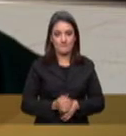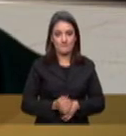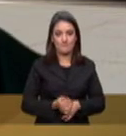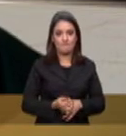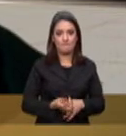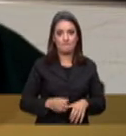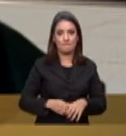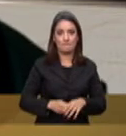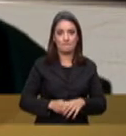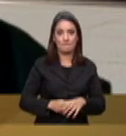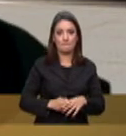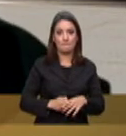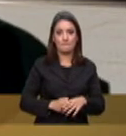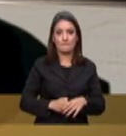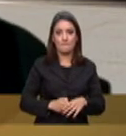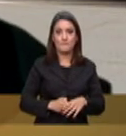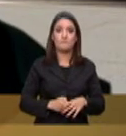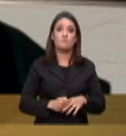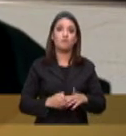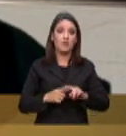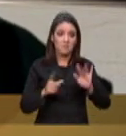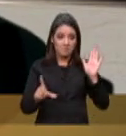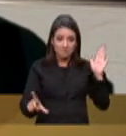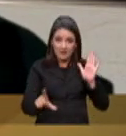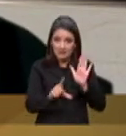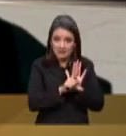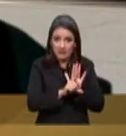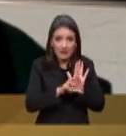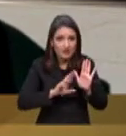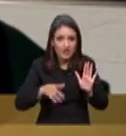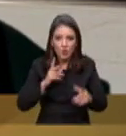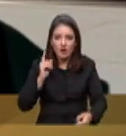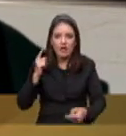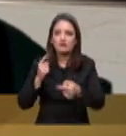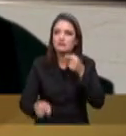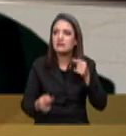de inconstitucionalidade. Mas a própria lei não está a limitar a